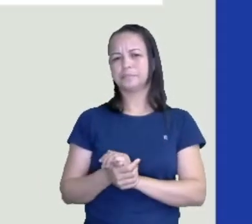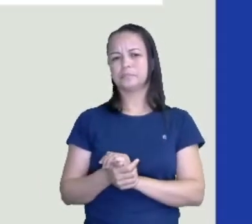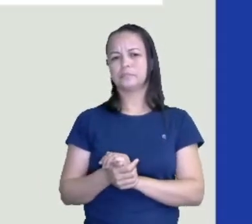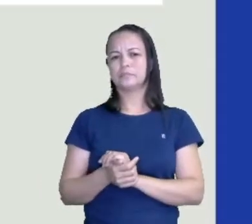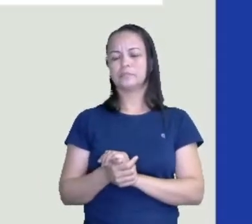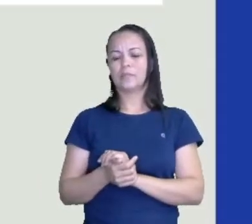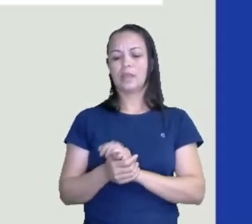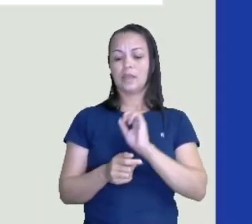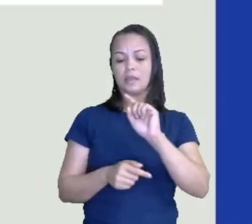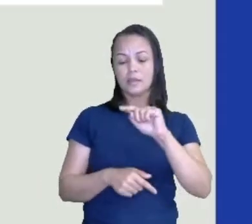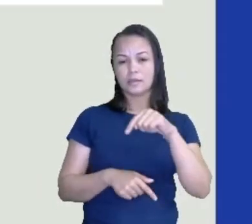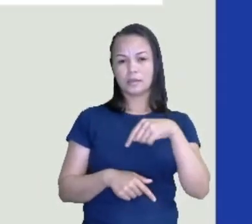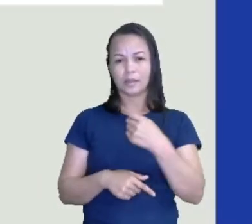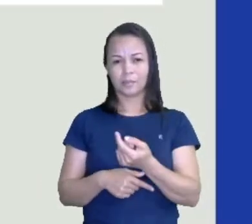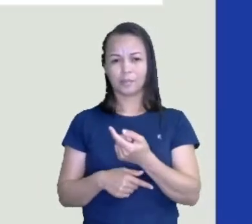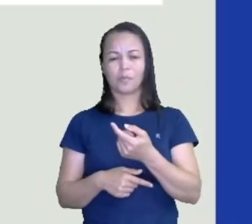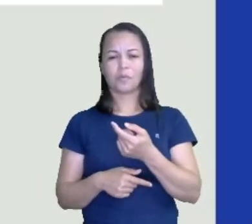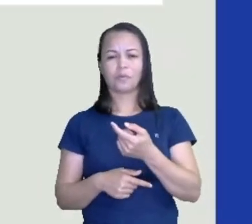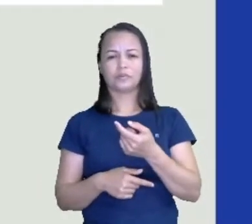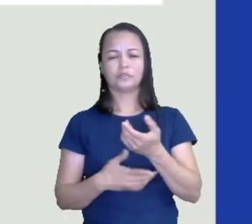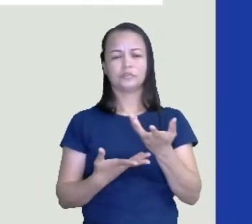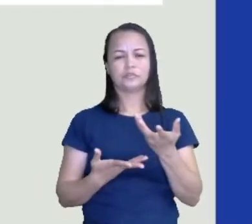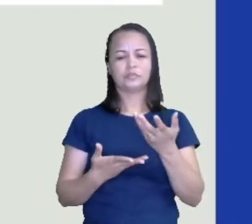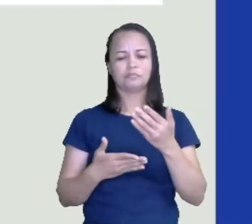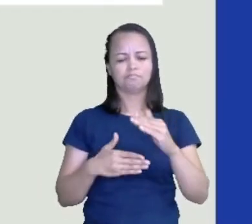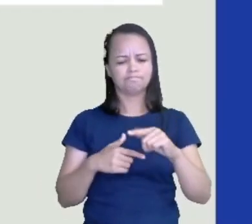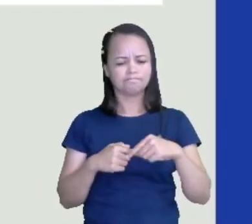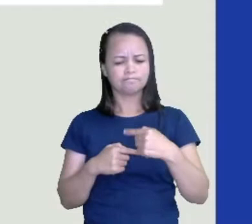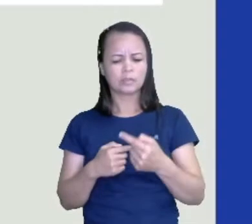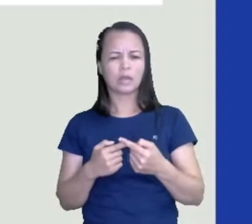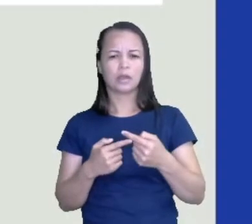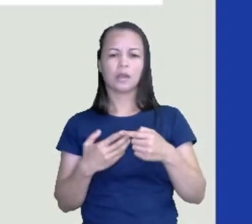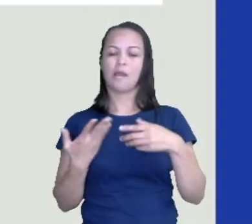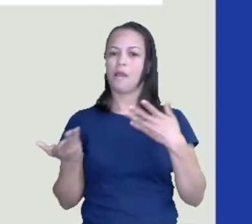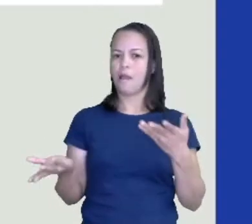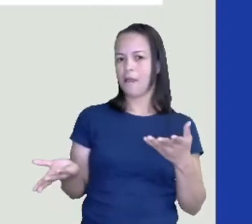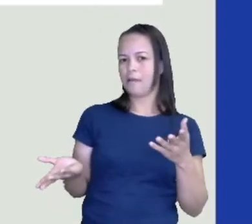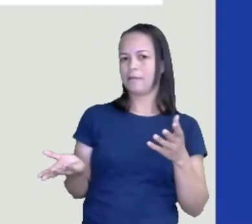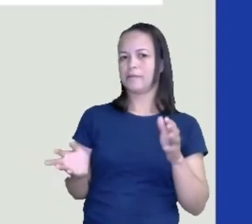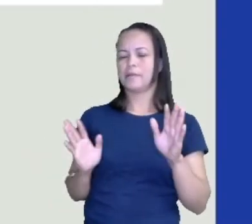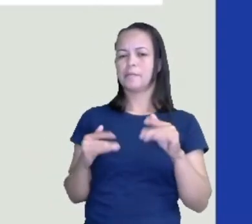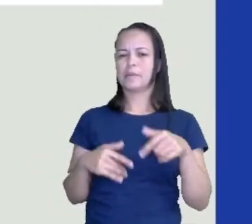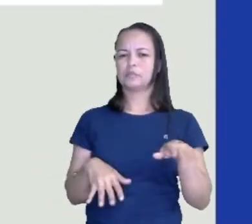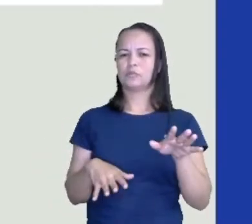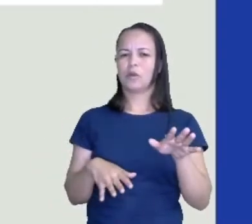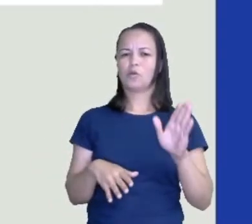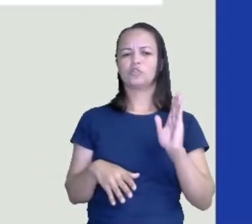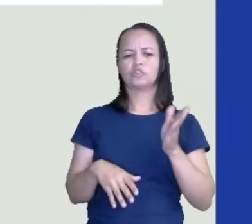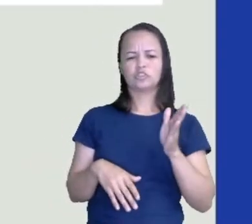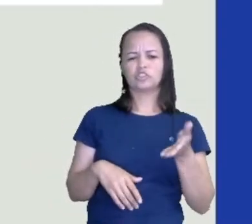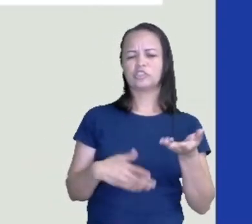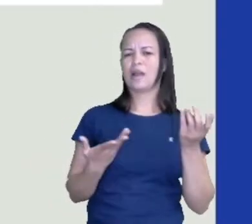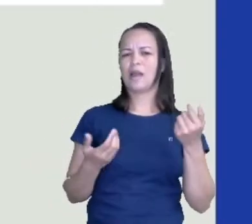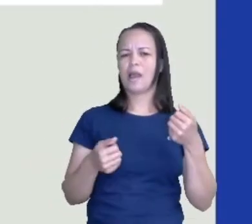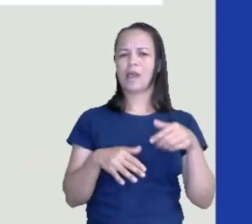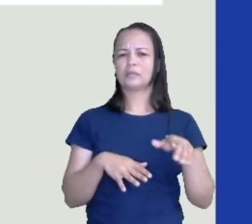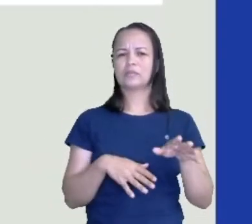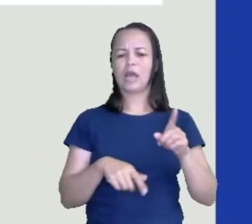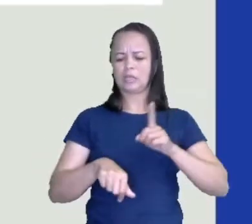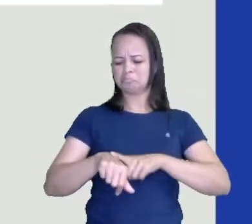de algum tempo disser a eles: aí pessoal, já é tarde e eu